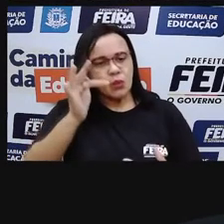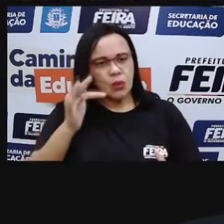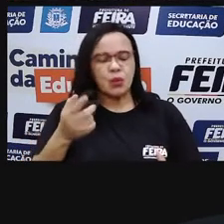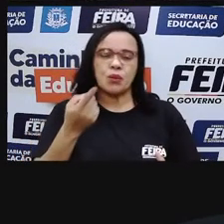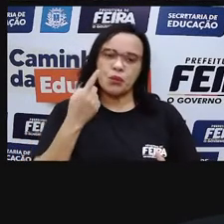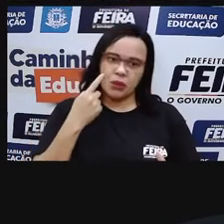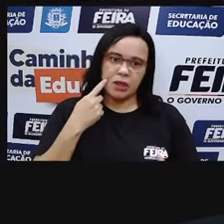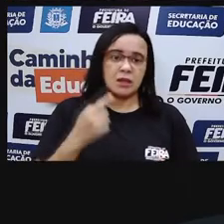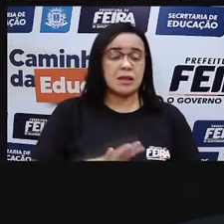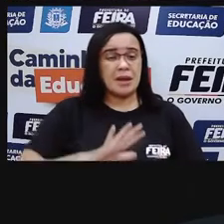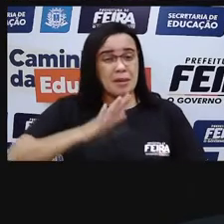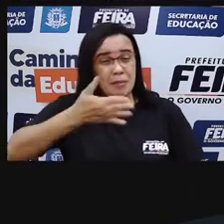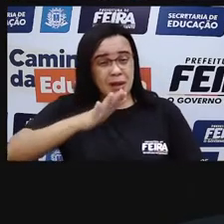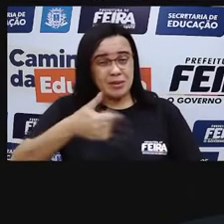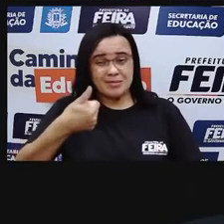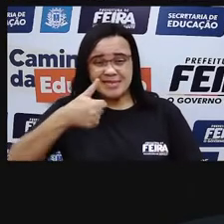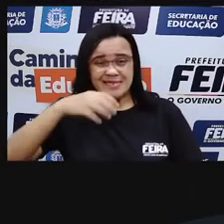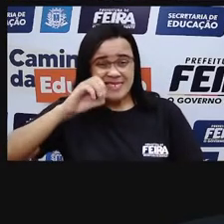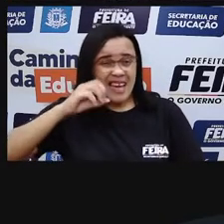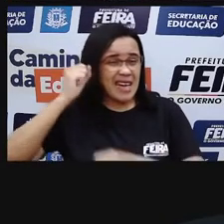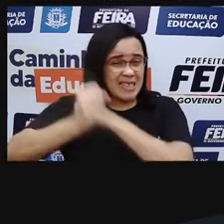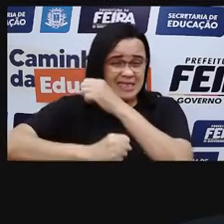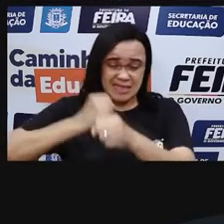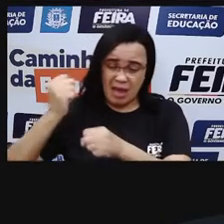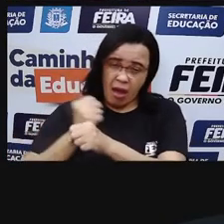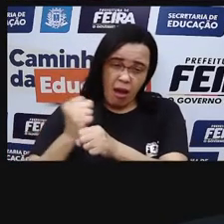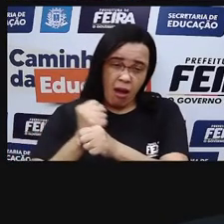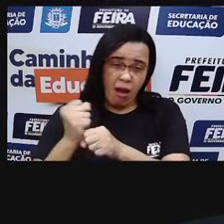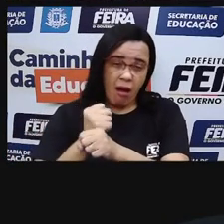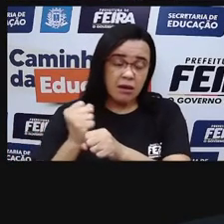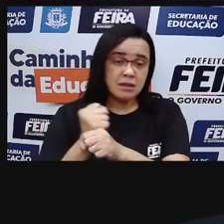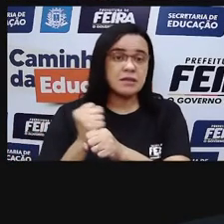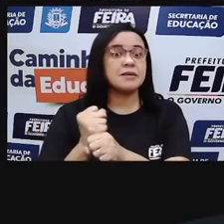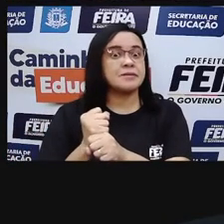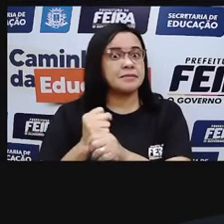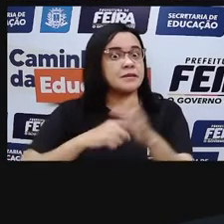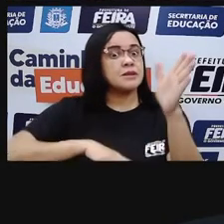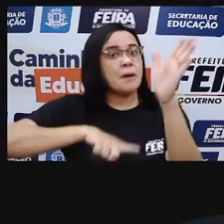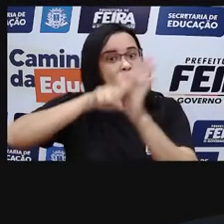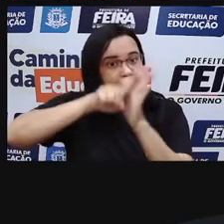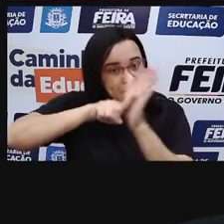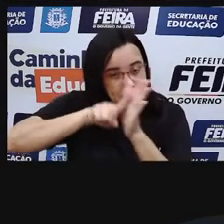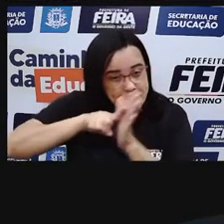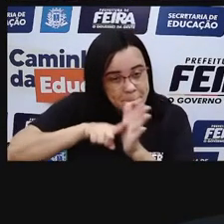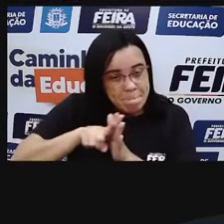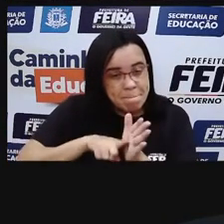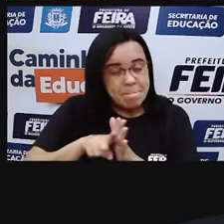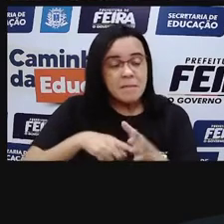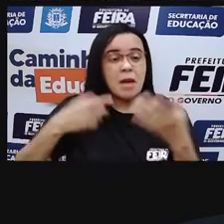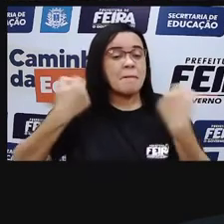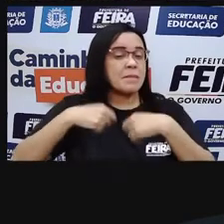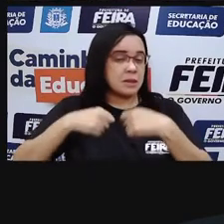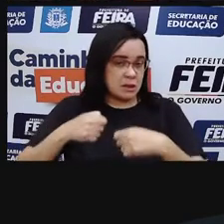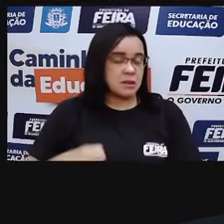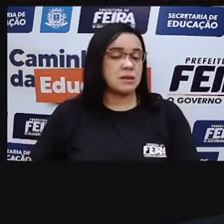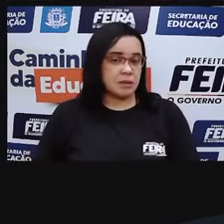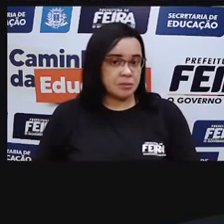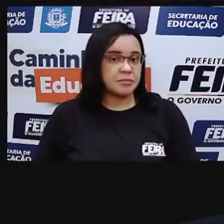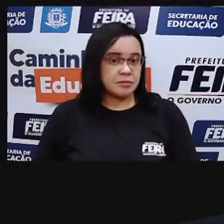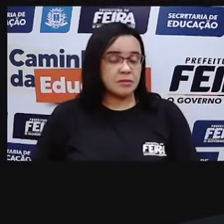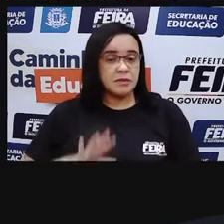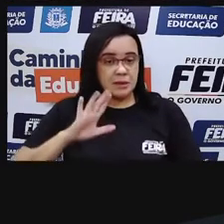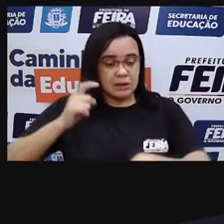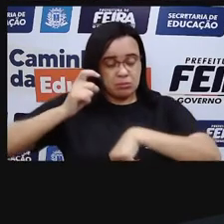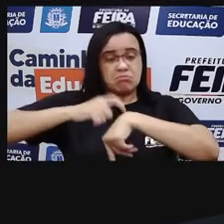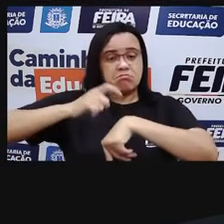para sair uma nova substância, uma nova droga antimicrobiana. Então, leva muito tempo, tá? Isso é uma coisa